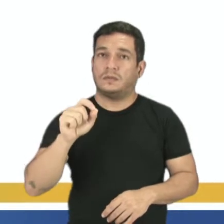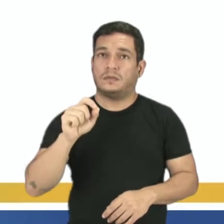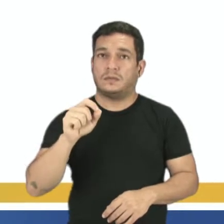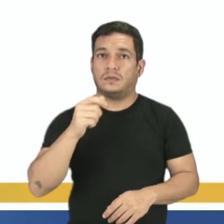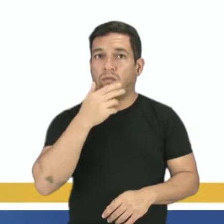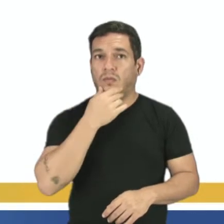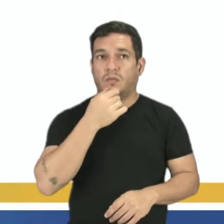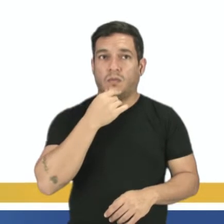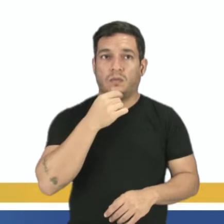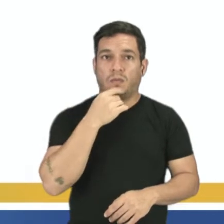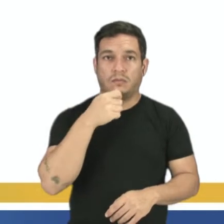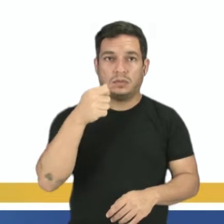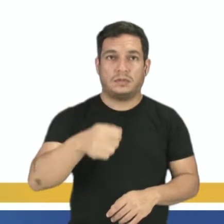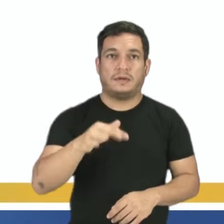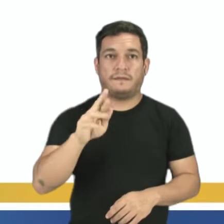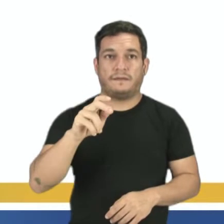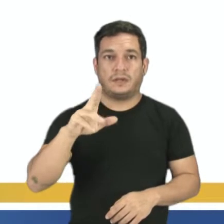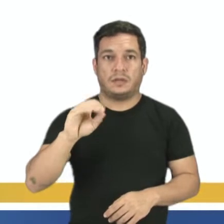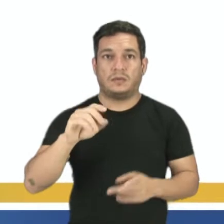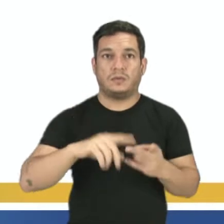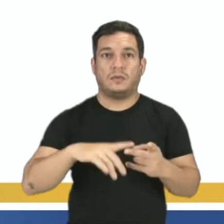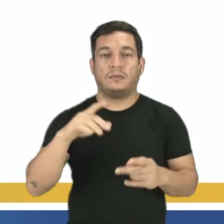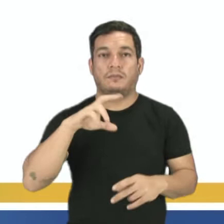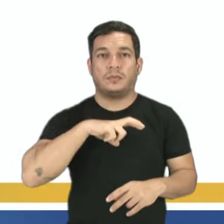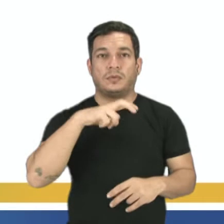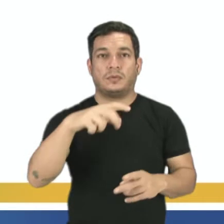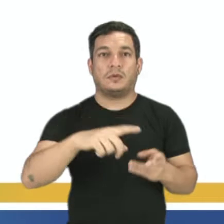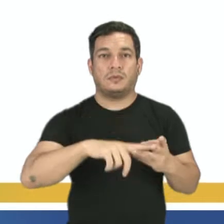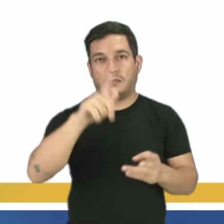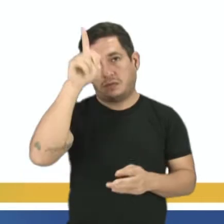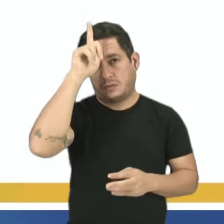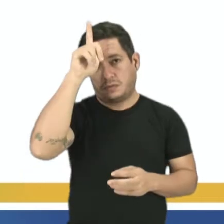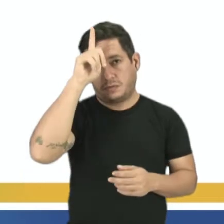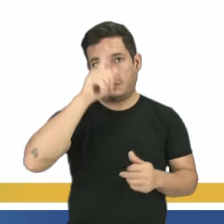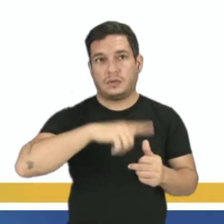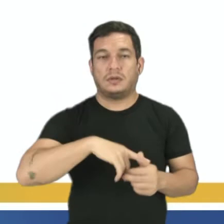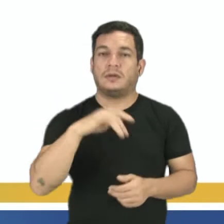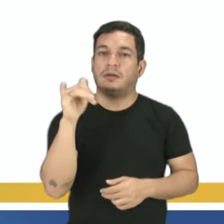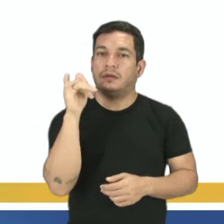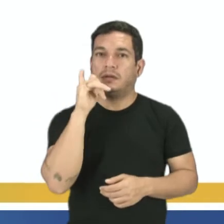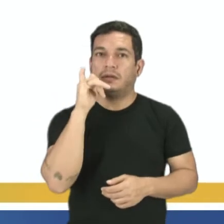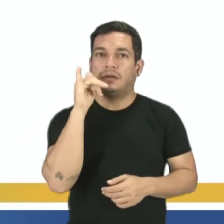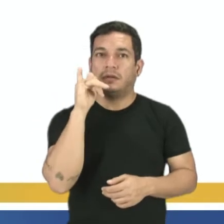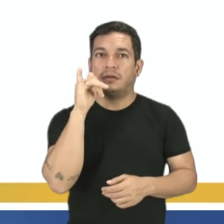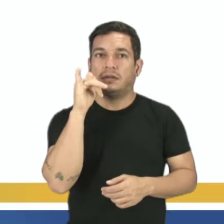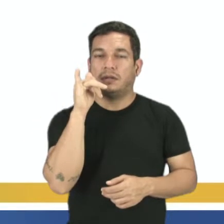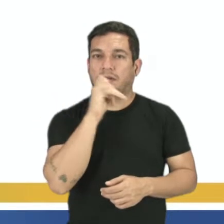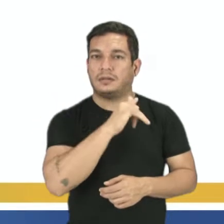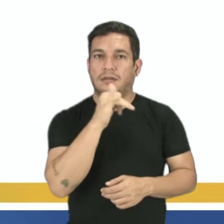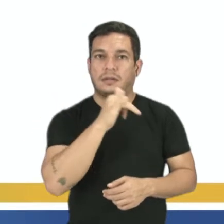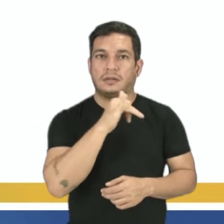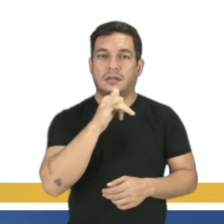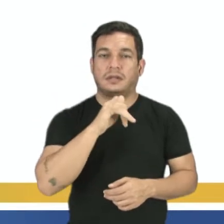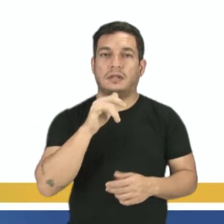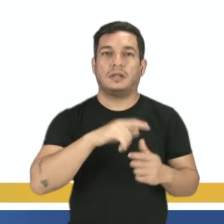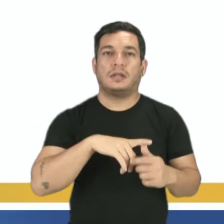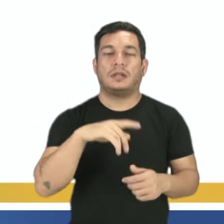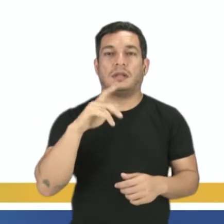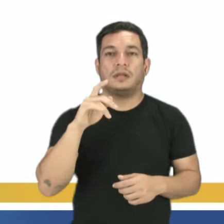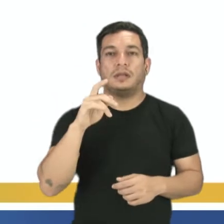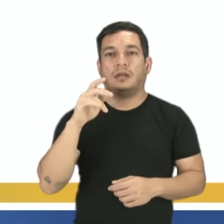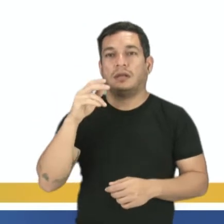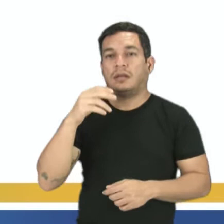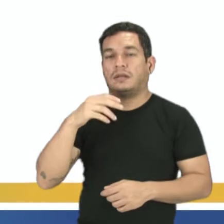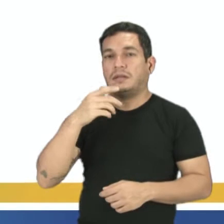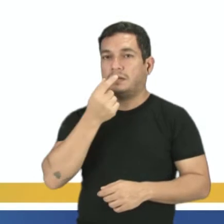aí Franco, Portugal, Alemanha, né, Portugal teve o ditador Salazar, Alemanha Hitler, e na Itália